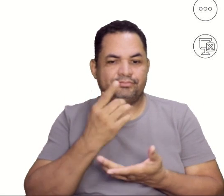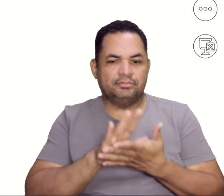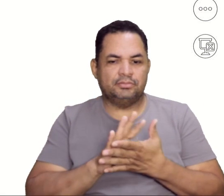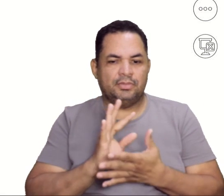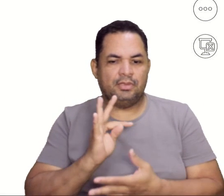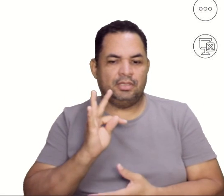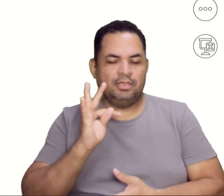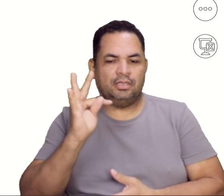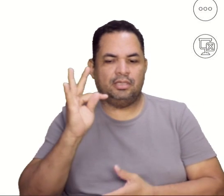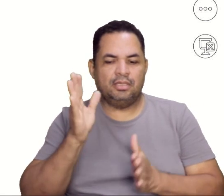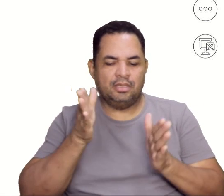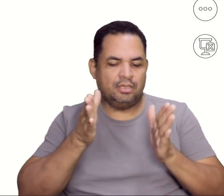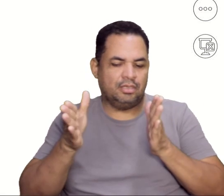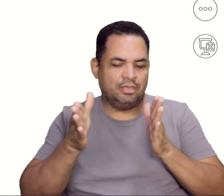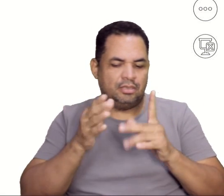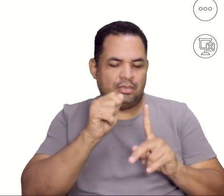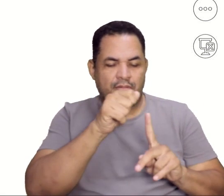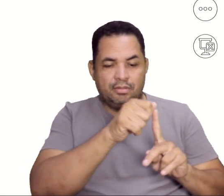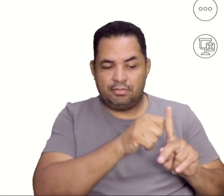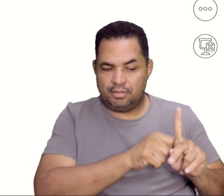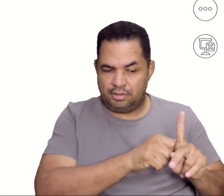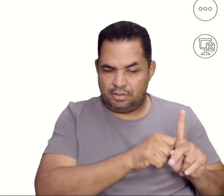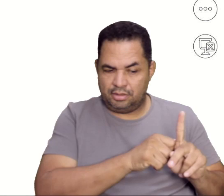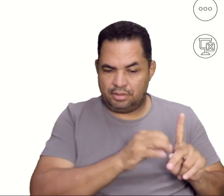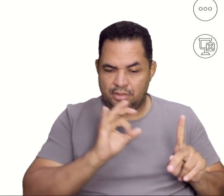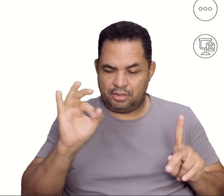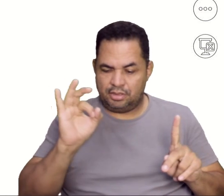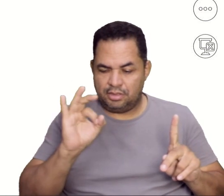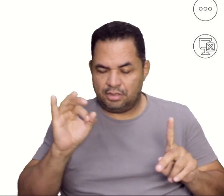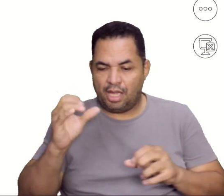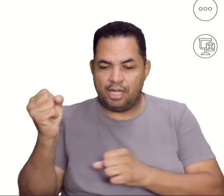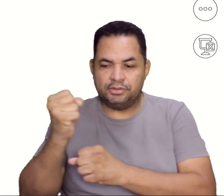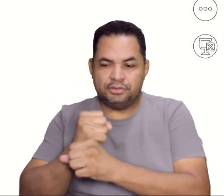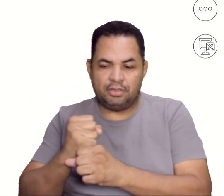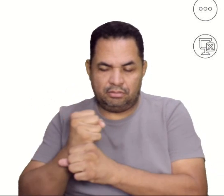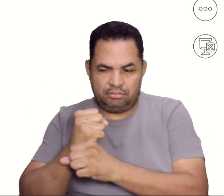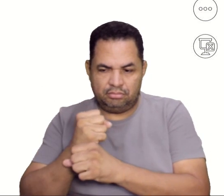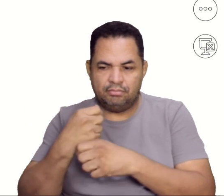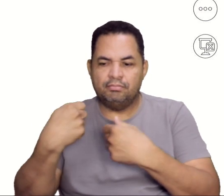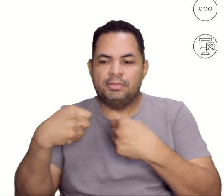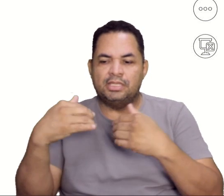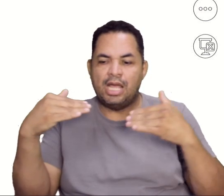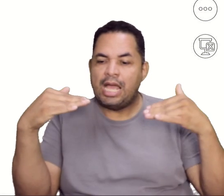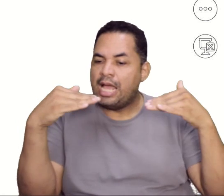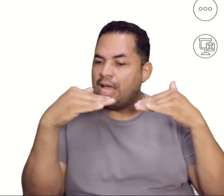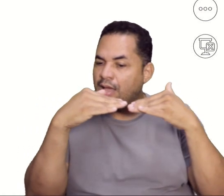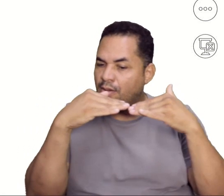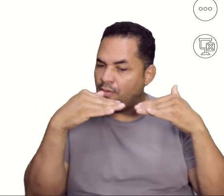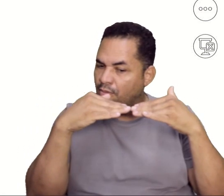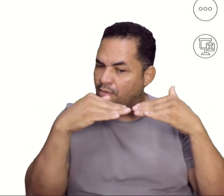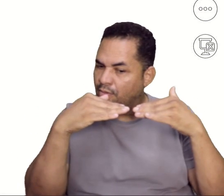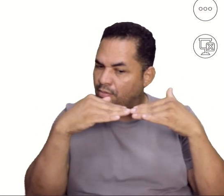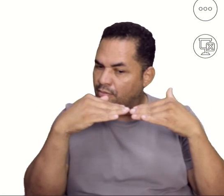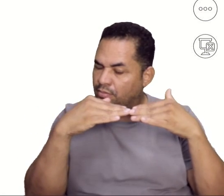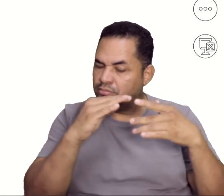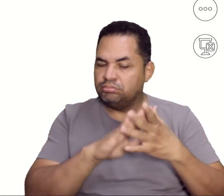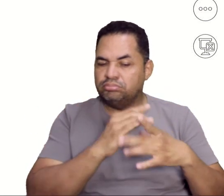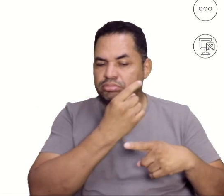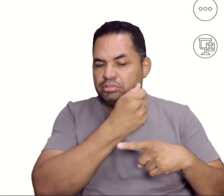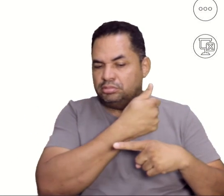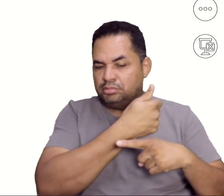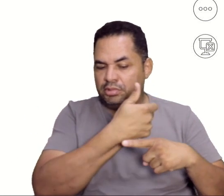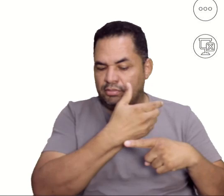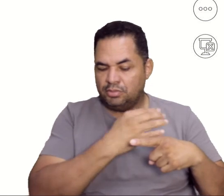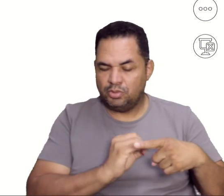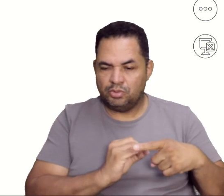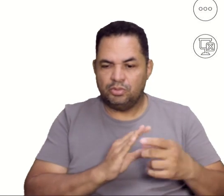o tempo tava em meses e a taxa era ao ano nós fizemos o quê dividimos o tempo por 12